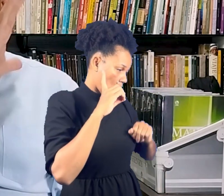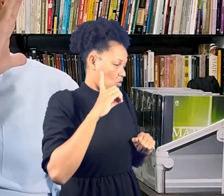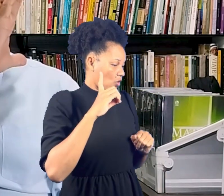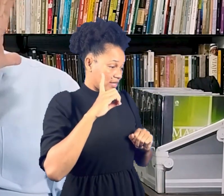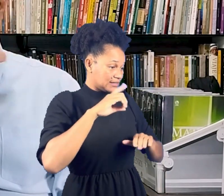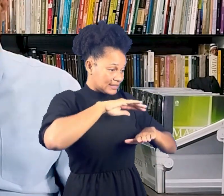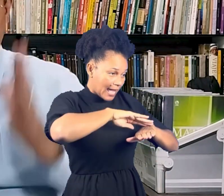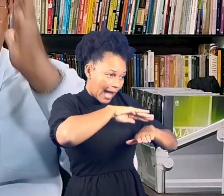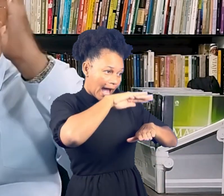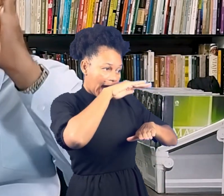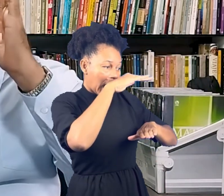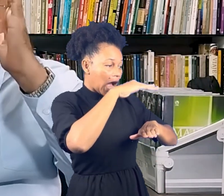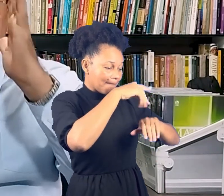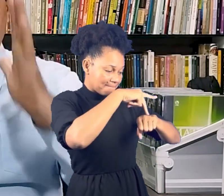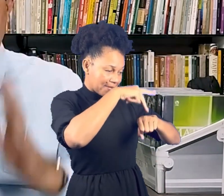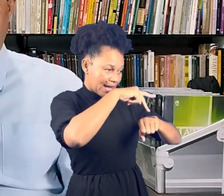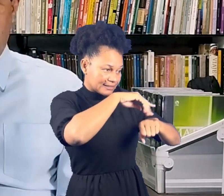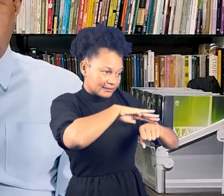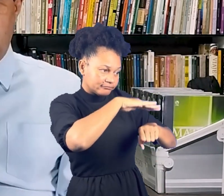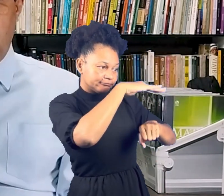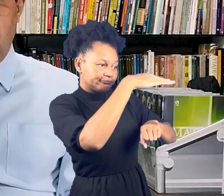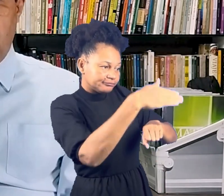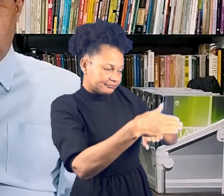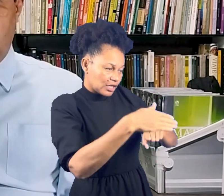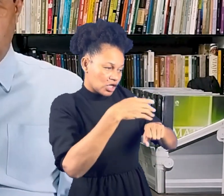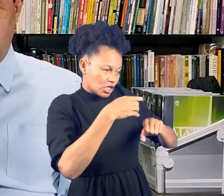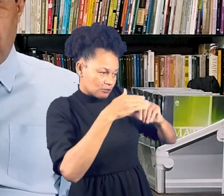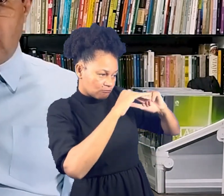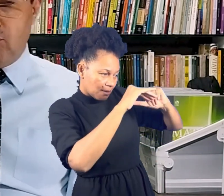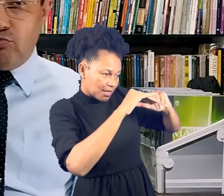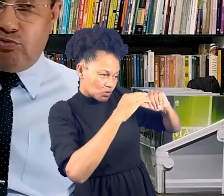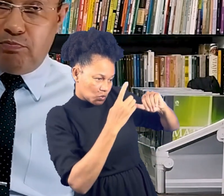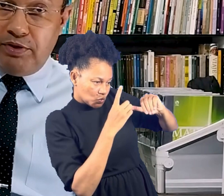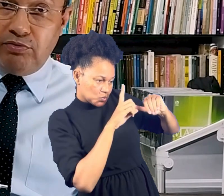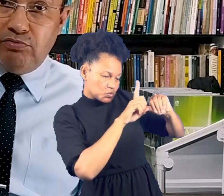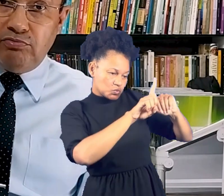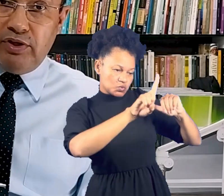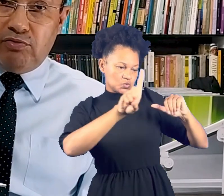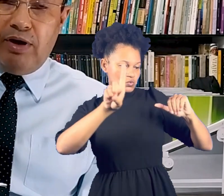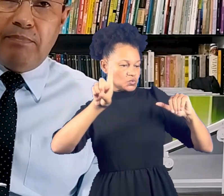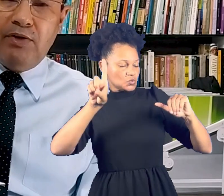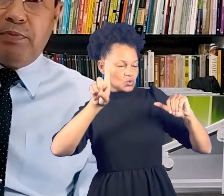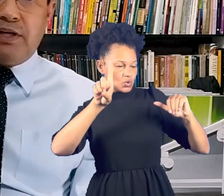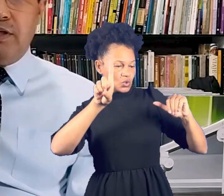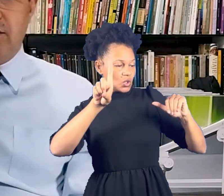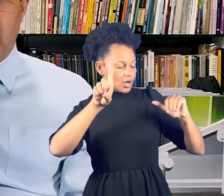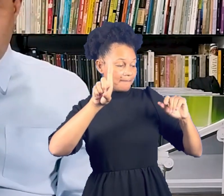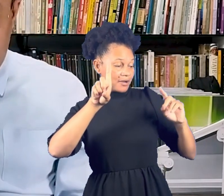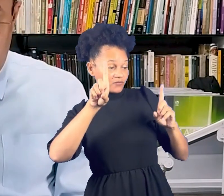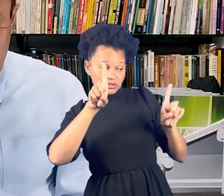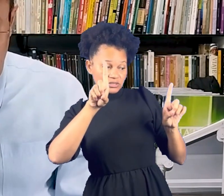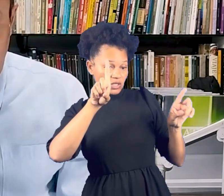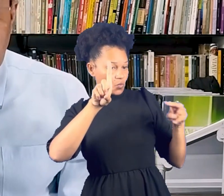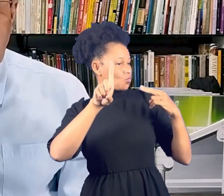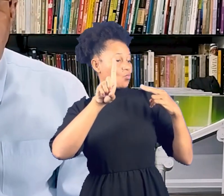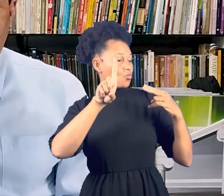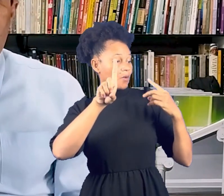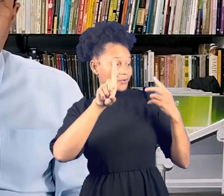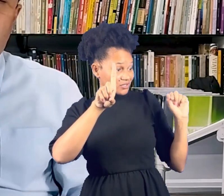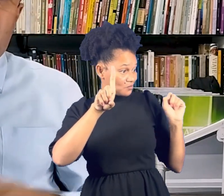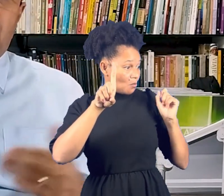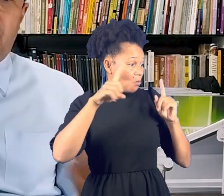olha, eu vou passar na fenda de uma rocha. E quando ele passou, cobriu, não é, com a mão para que ele não